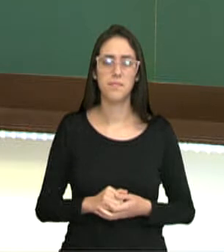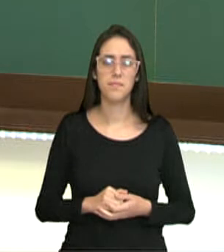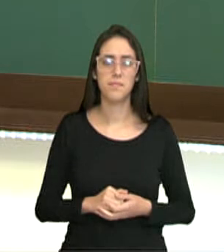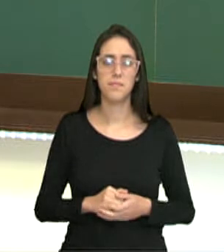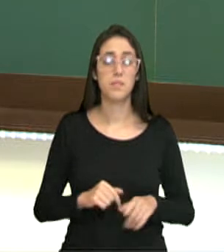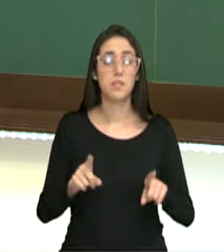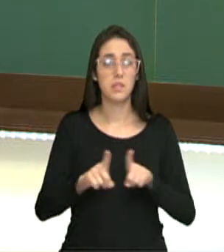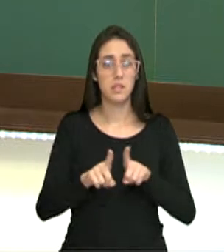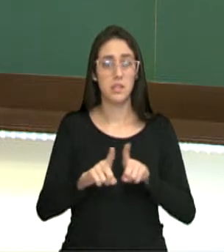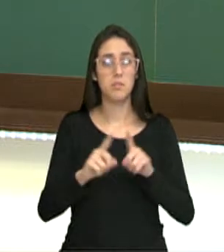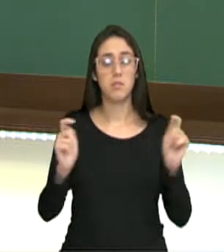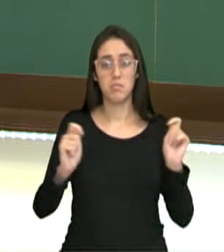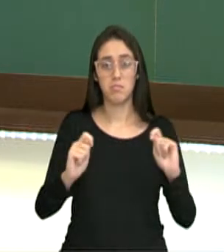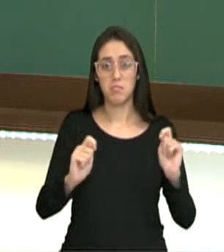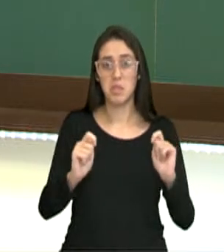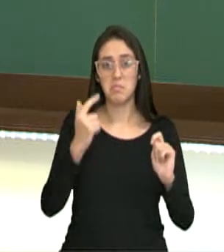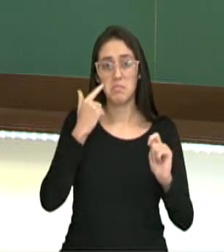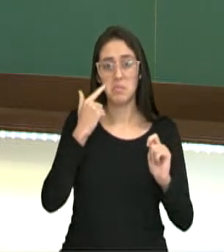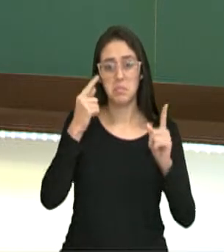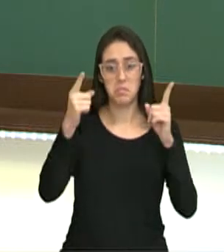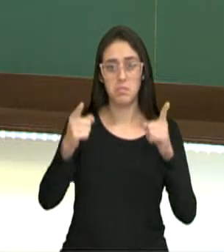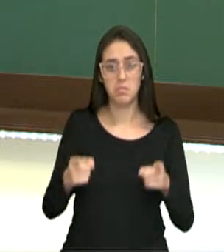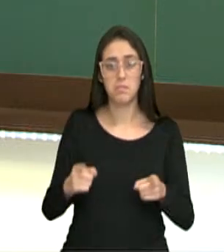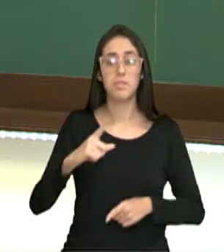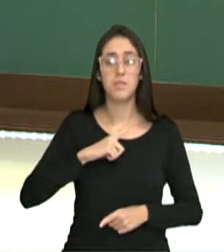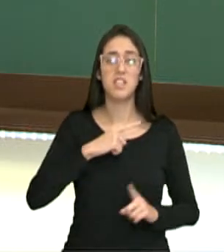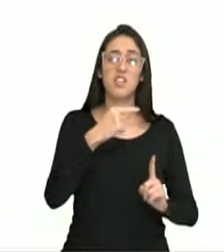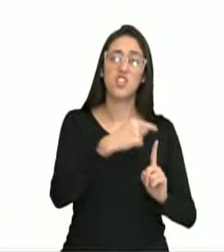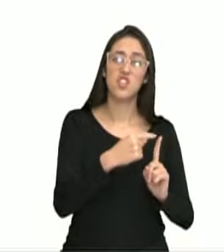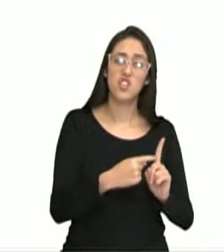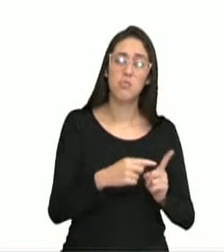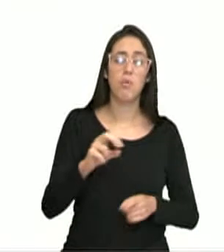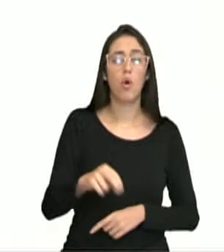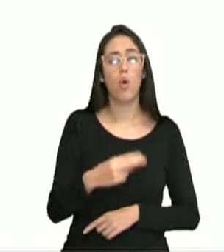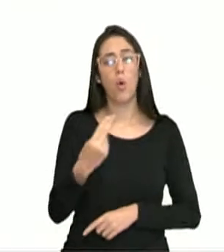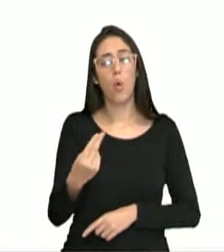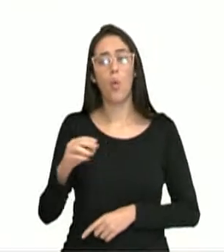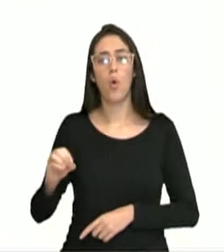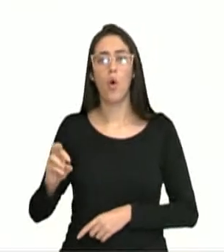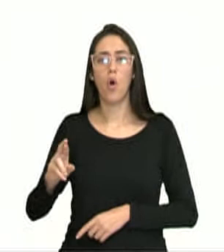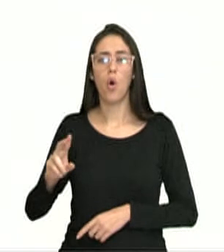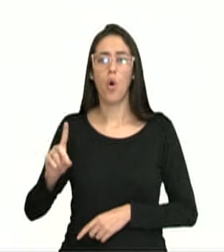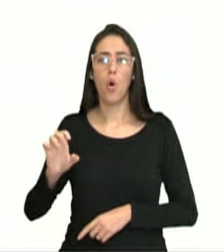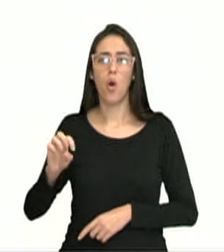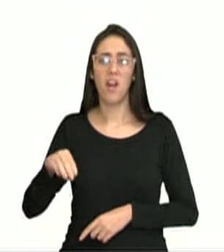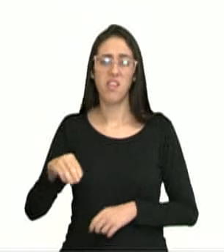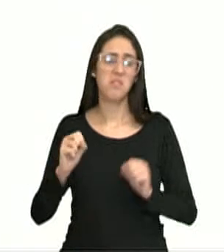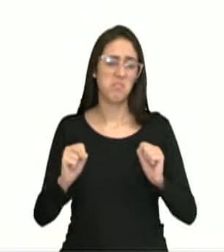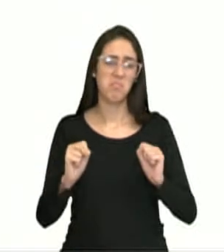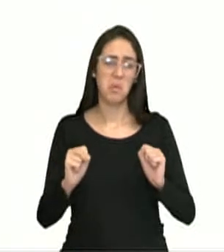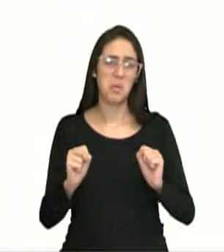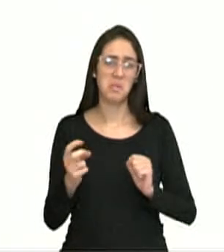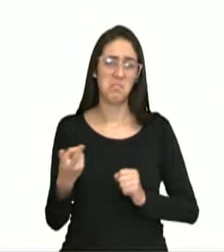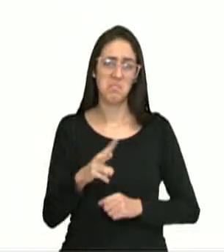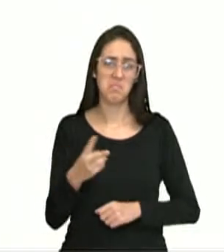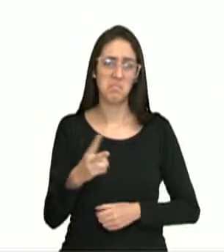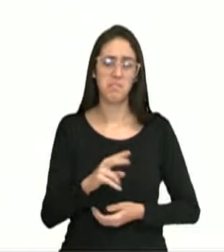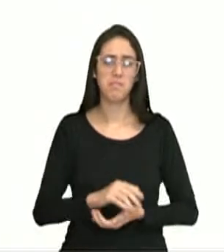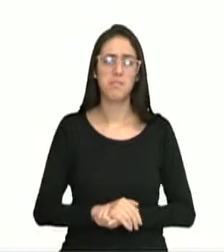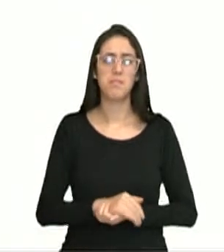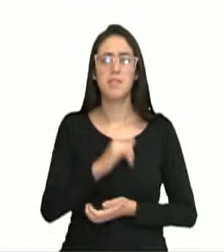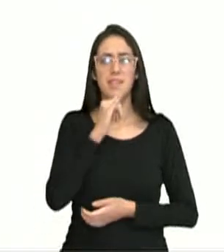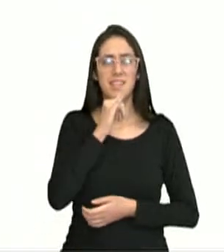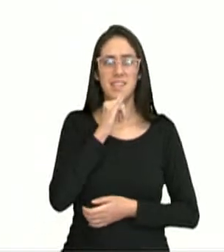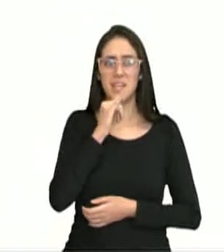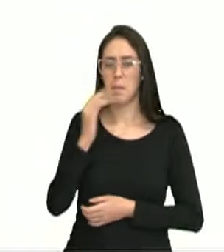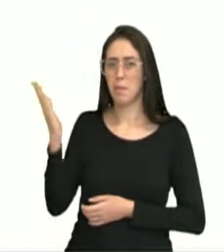essas matrizes com tipo ou ordem, tá? Ela também pode ser chamada de tipo ou de ordem. No exemplo A,